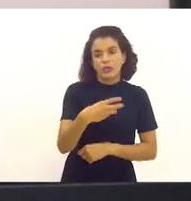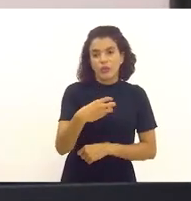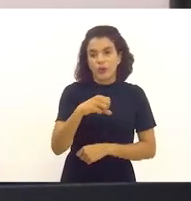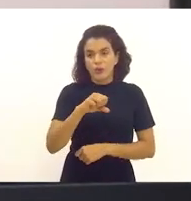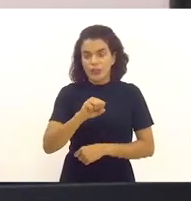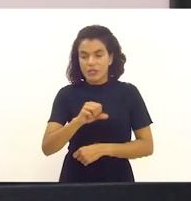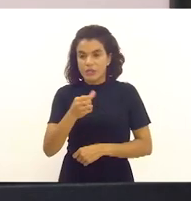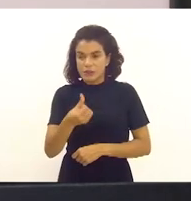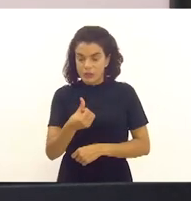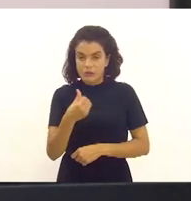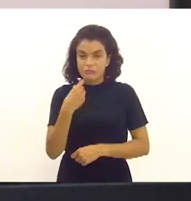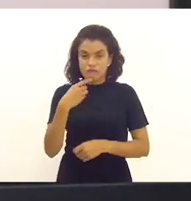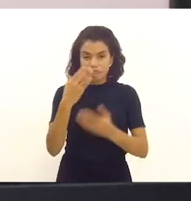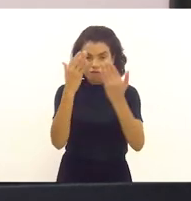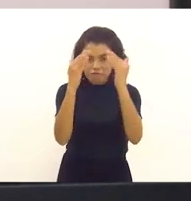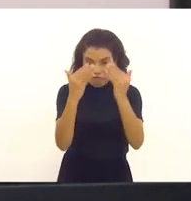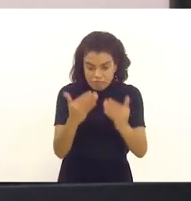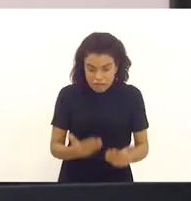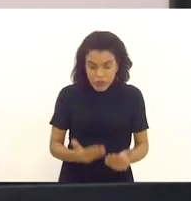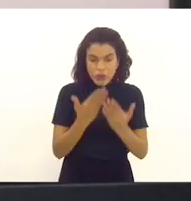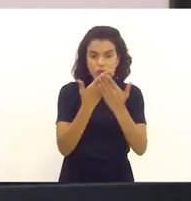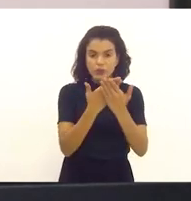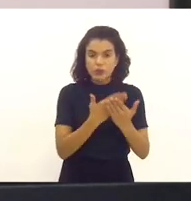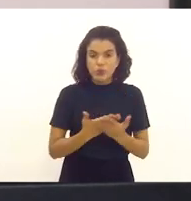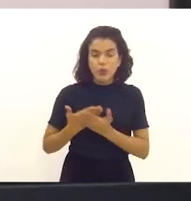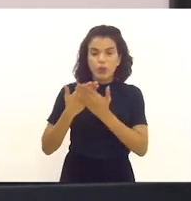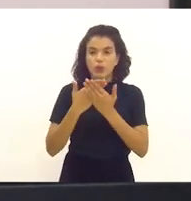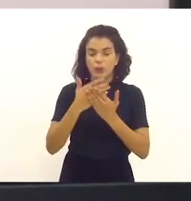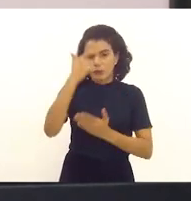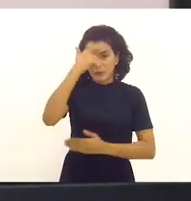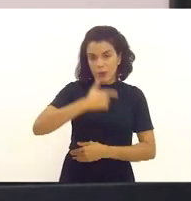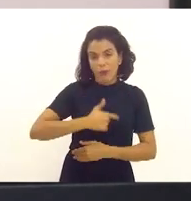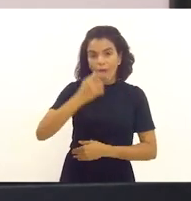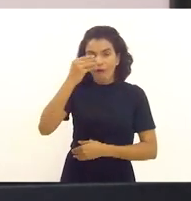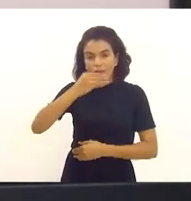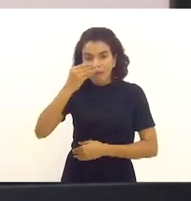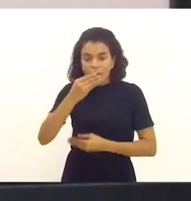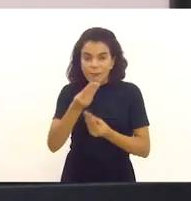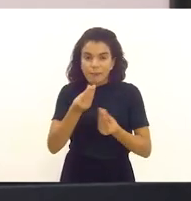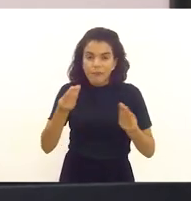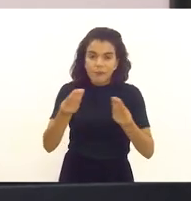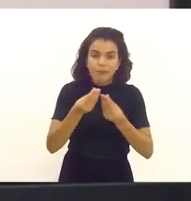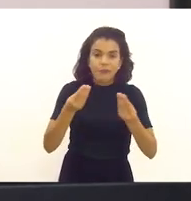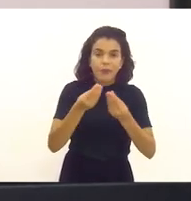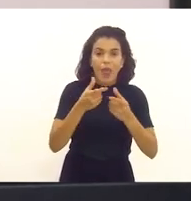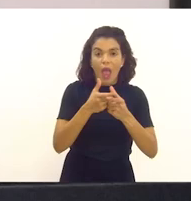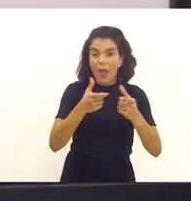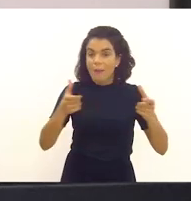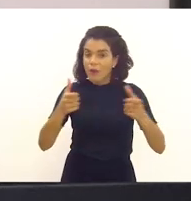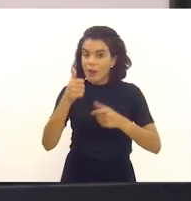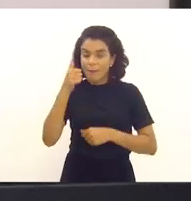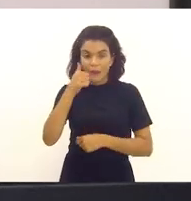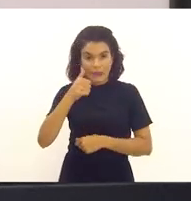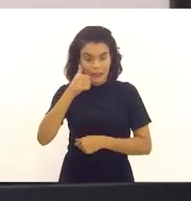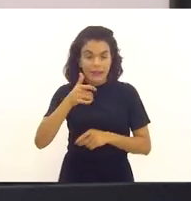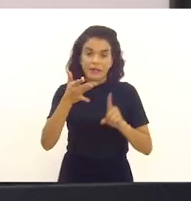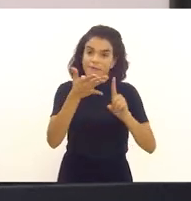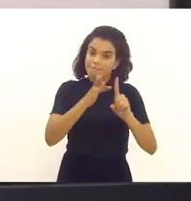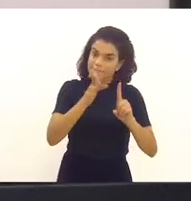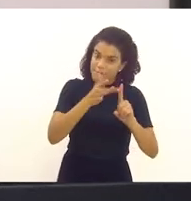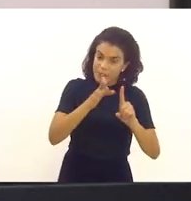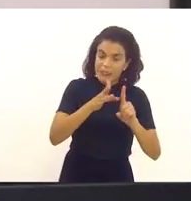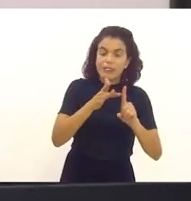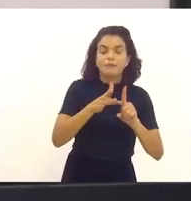analisar os registros vulnerável observando que 2021 a maioria dos meninas vítimas